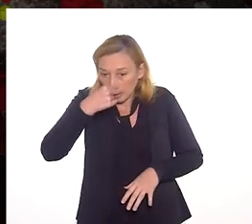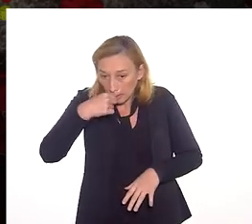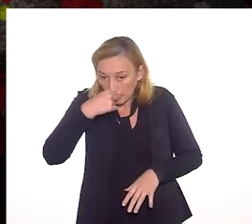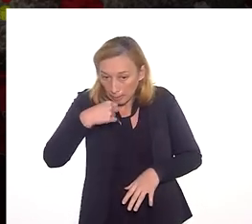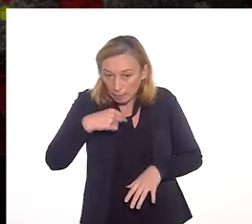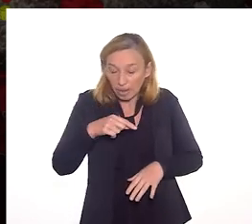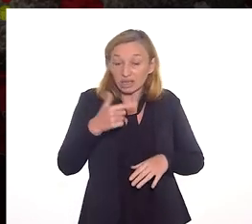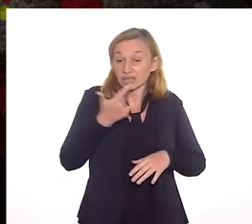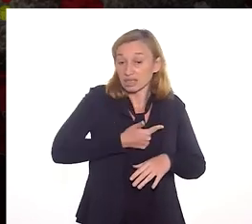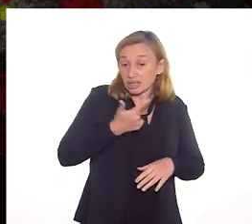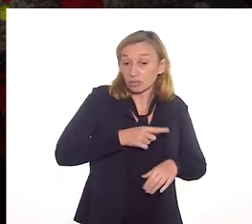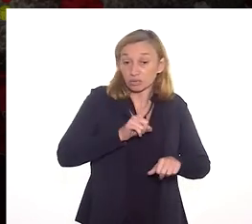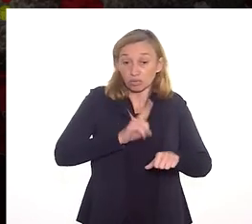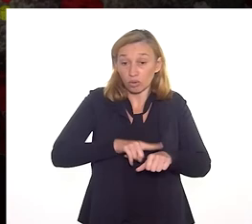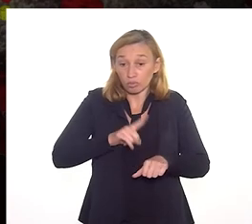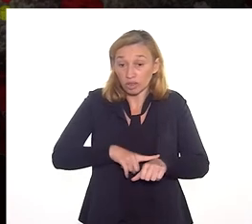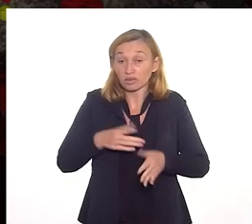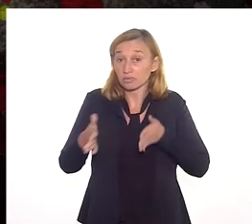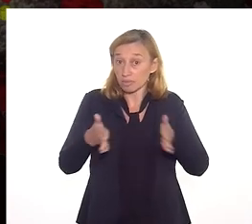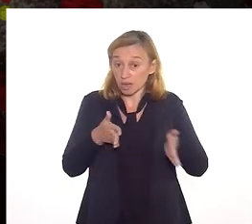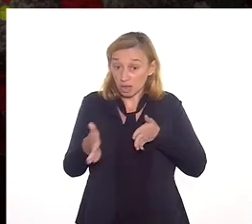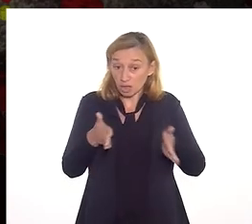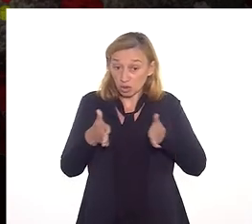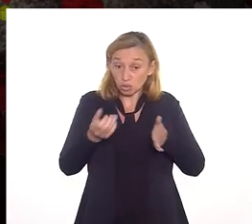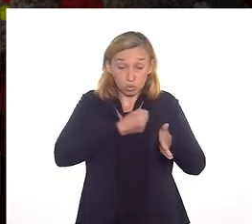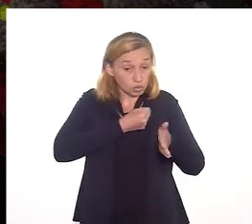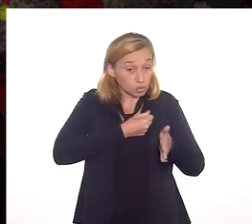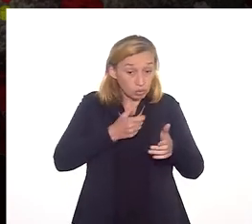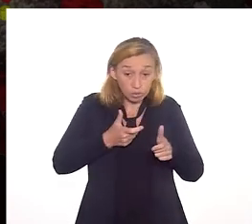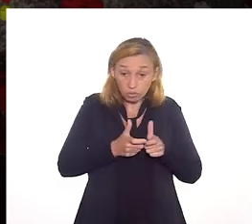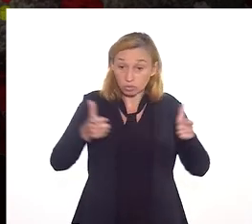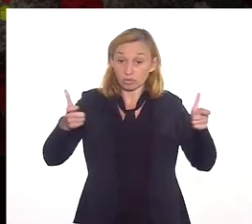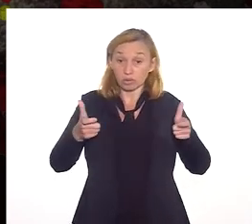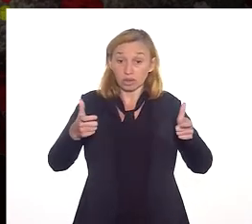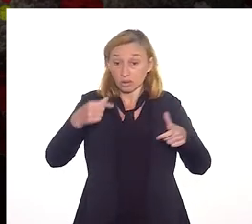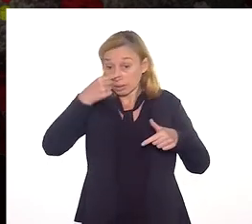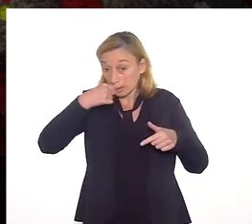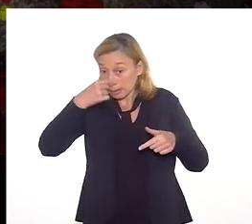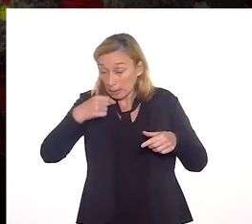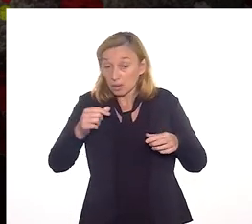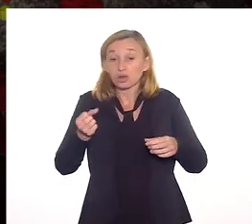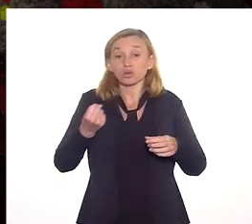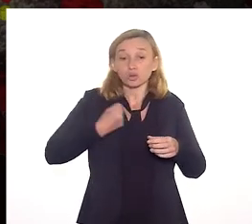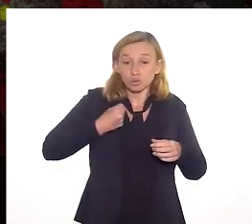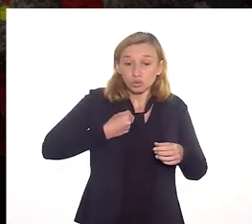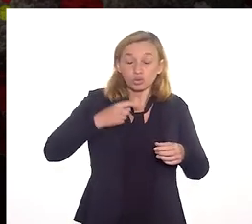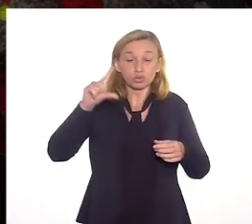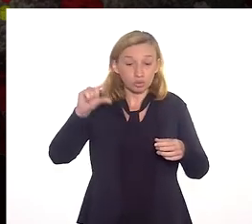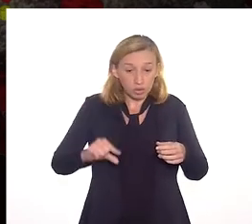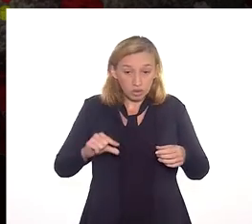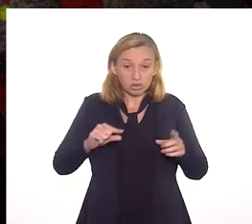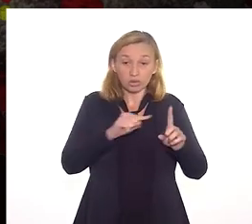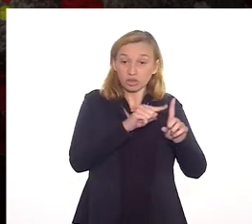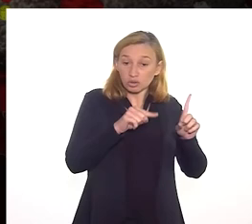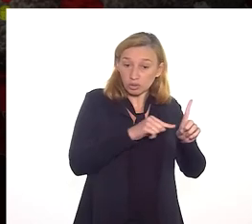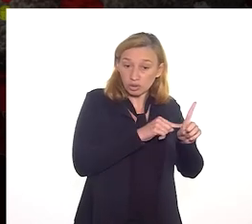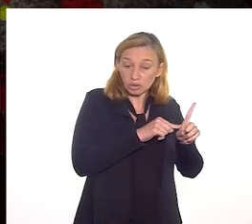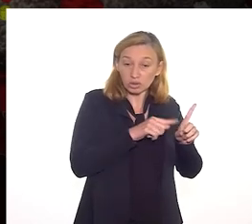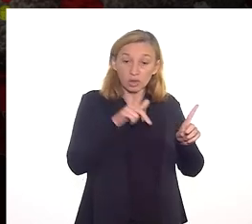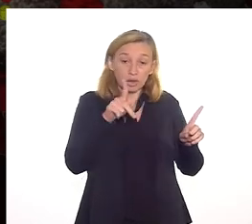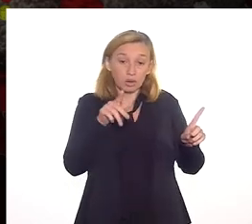gripais desta segunda onda, um número maior de síndromes gripais, porém um número menor de